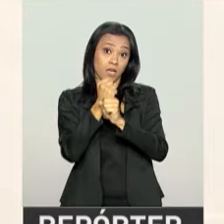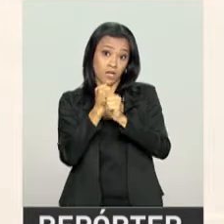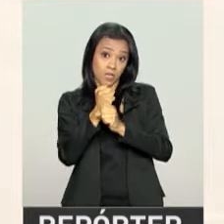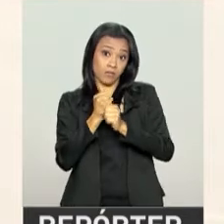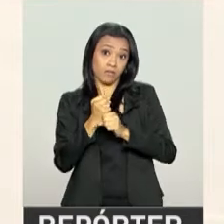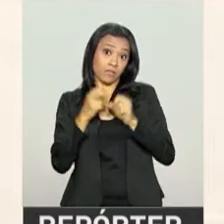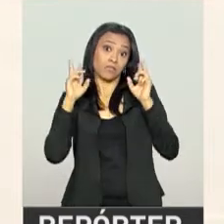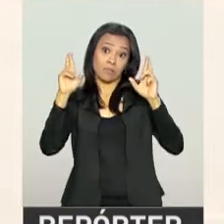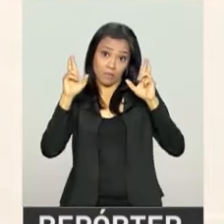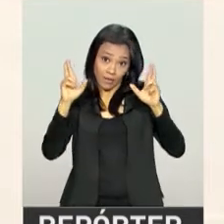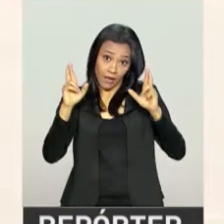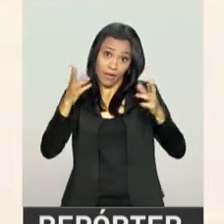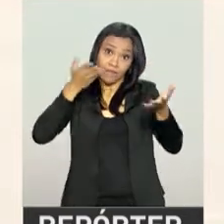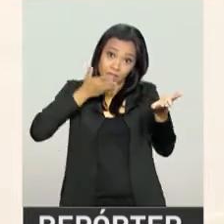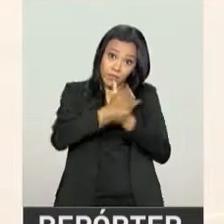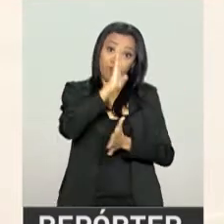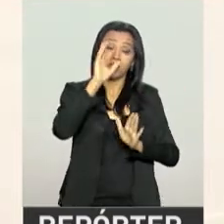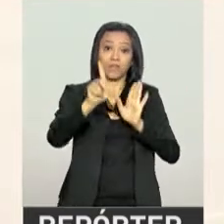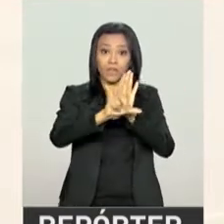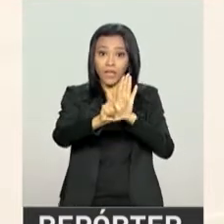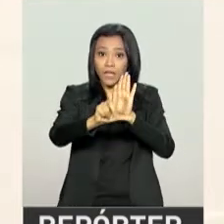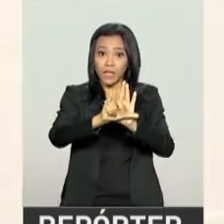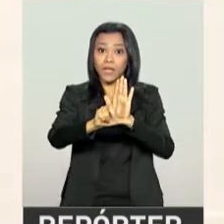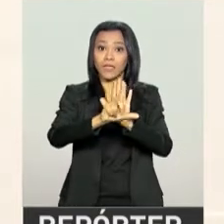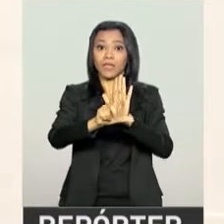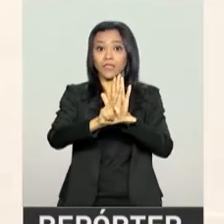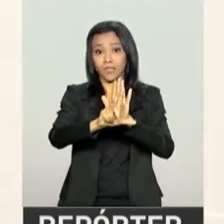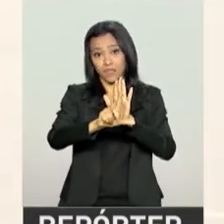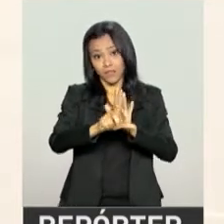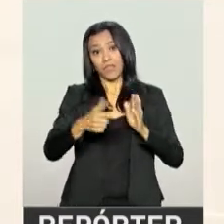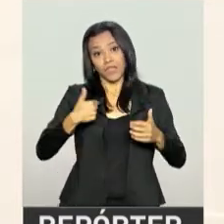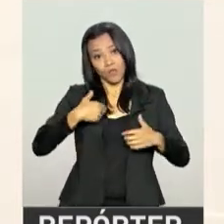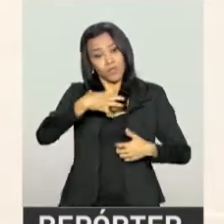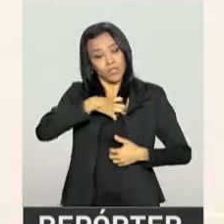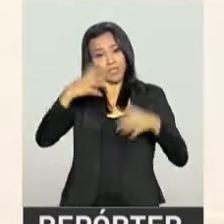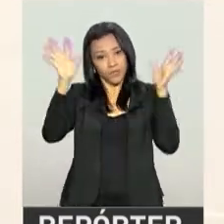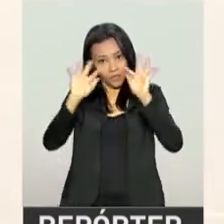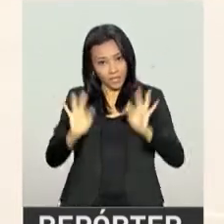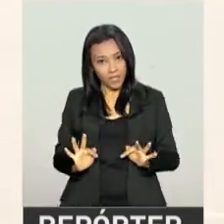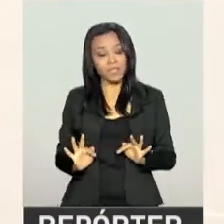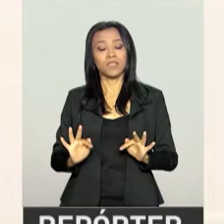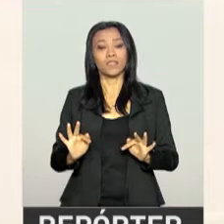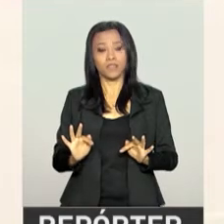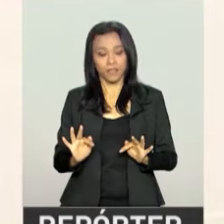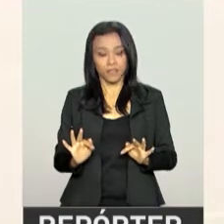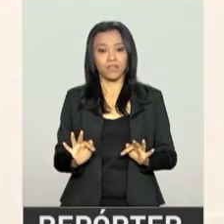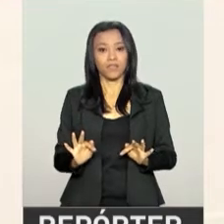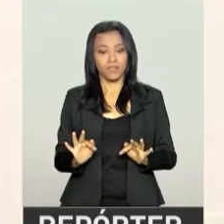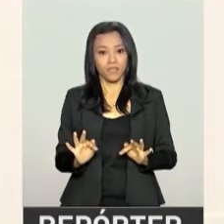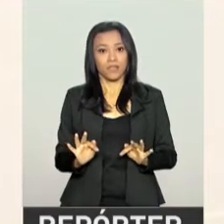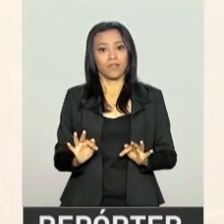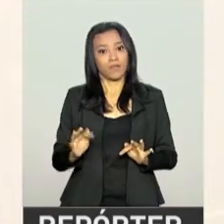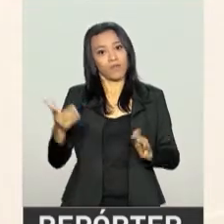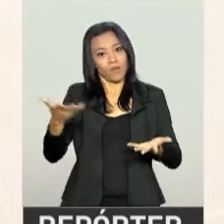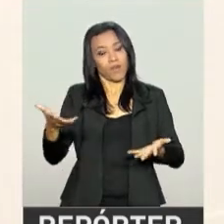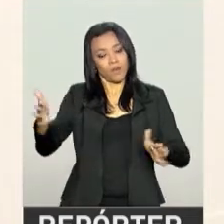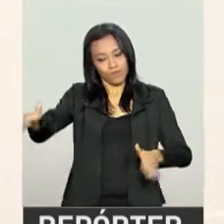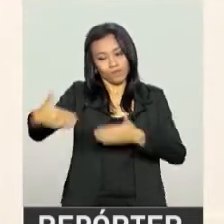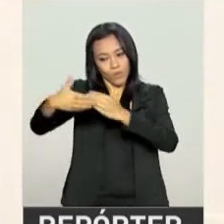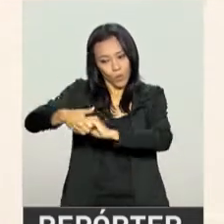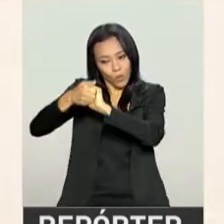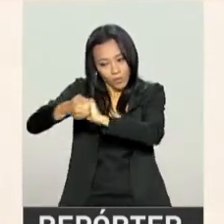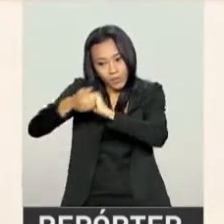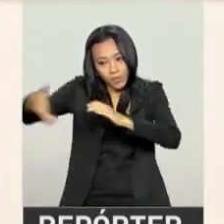esperava essa regulamentação não fiquei muito feliz porque o sancionado este projeto quero é neste momento complementar os